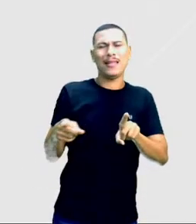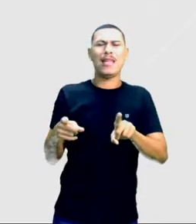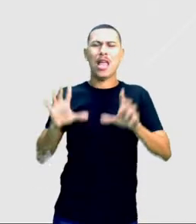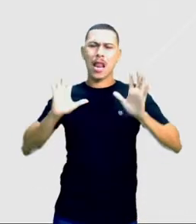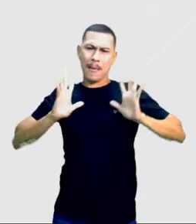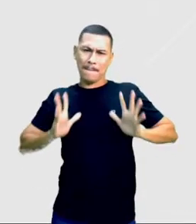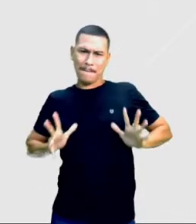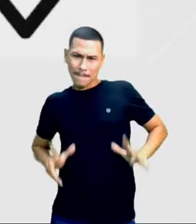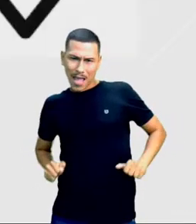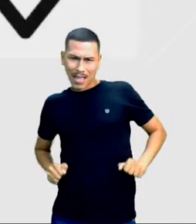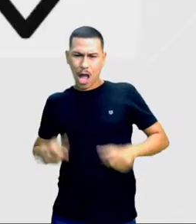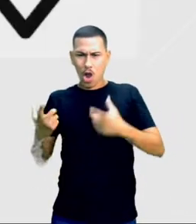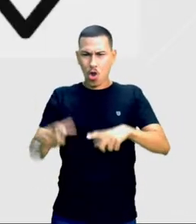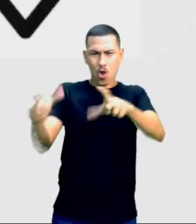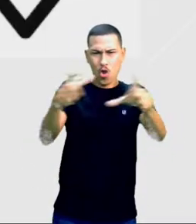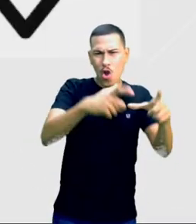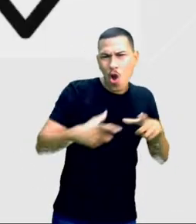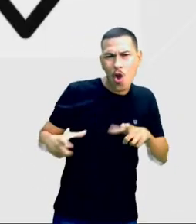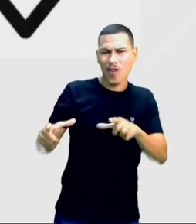saneamento básico.